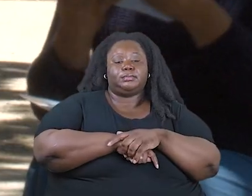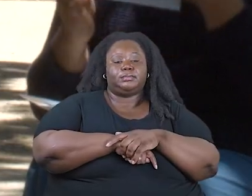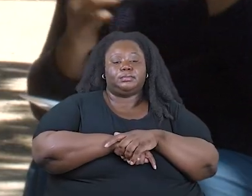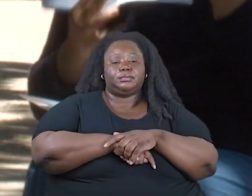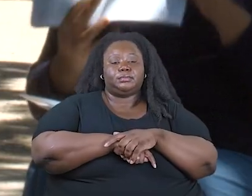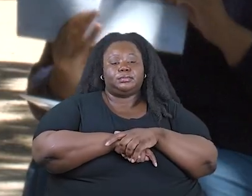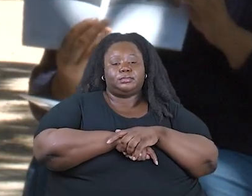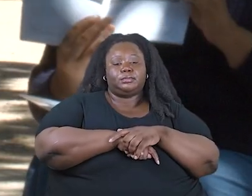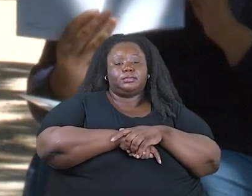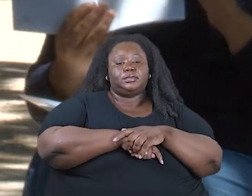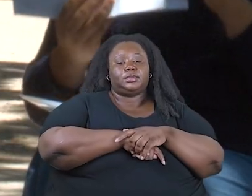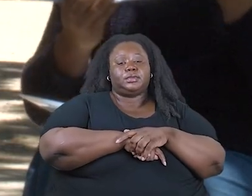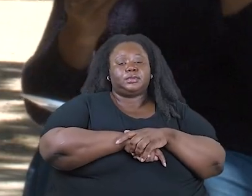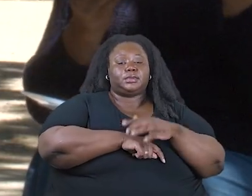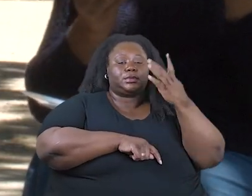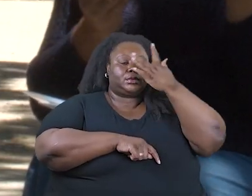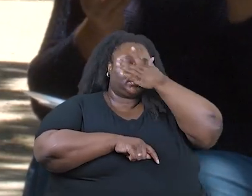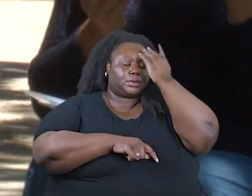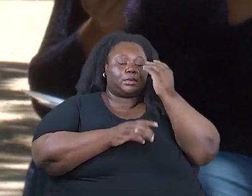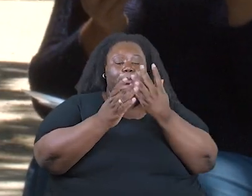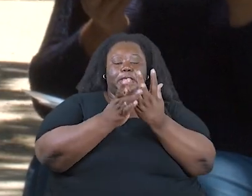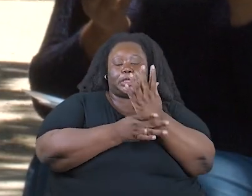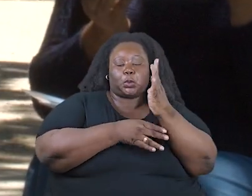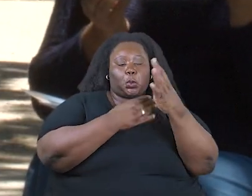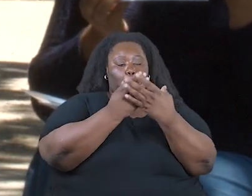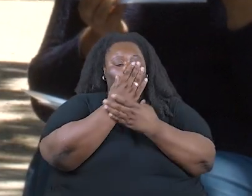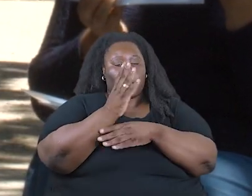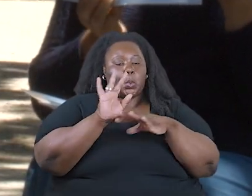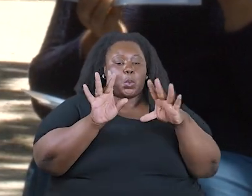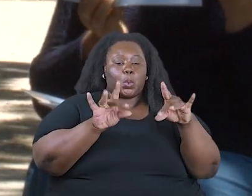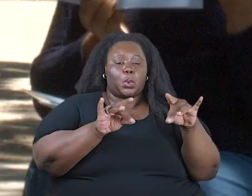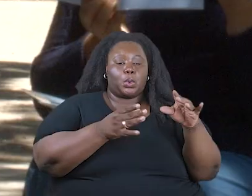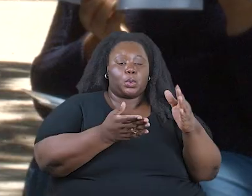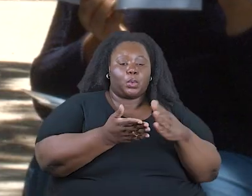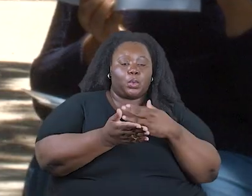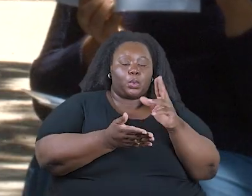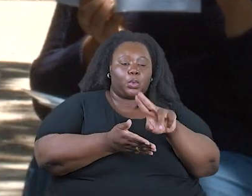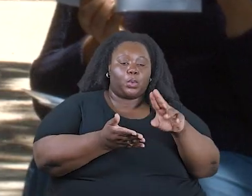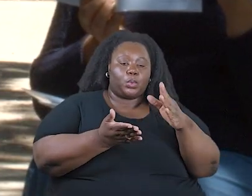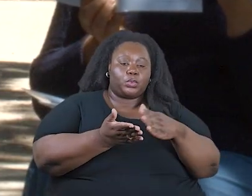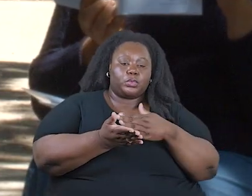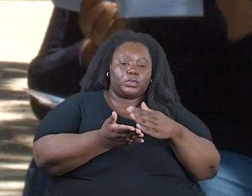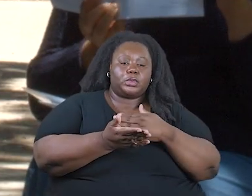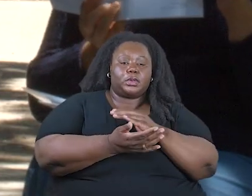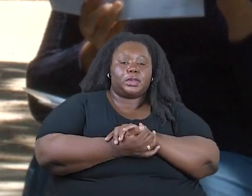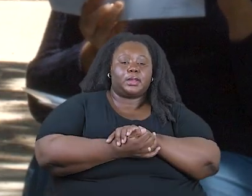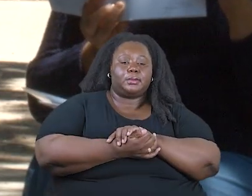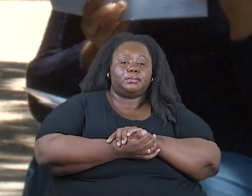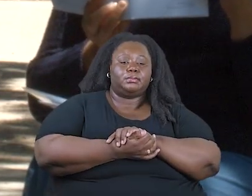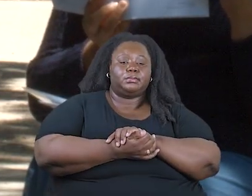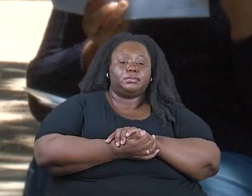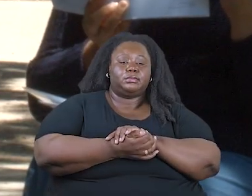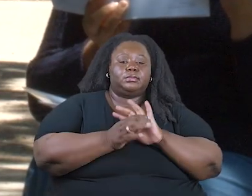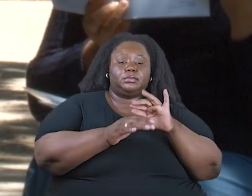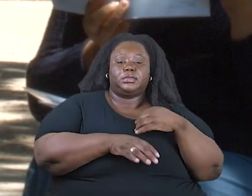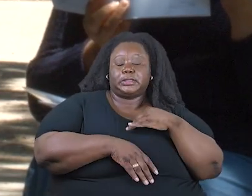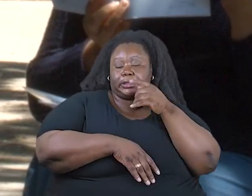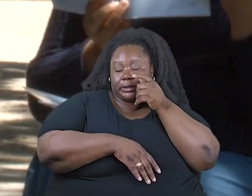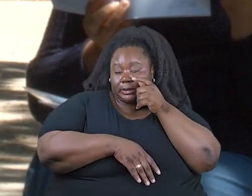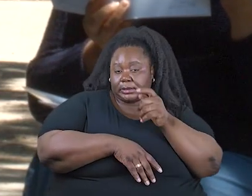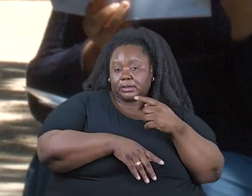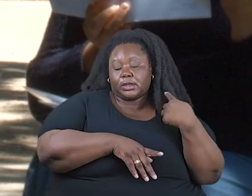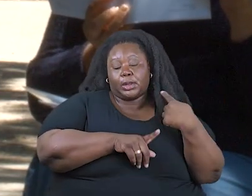aí a pessoa com luva de algodão, a pessoa manda um livro para mim. Mas eu achei interessante isso, que